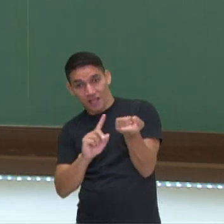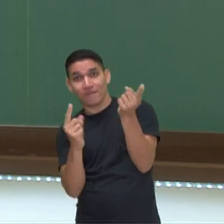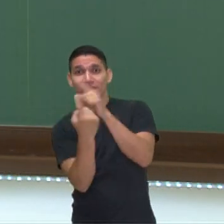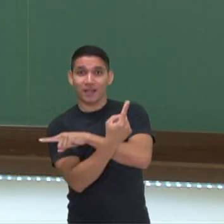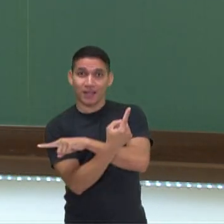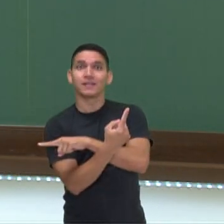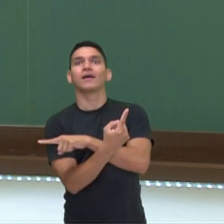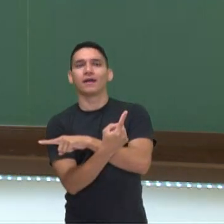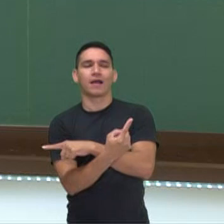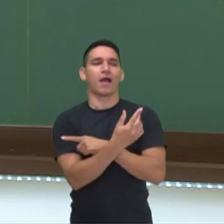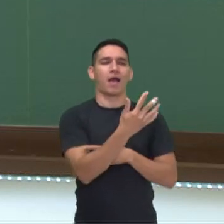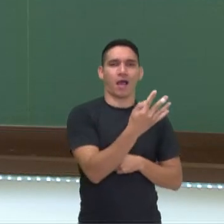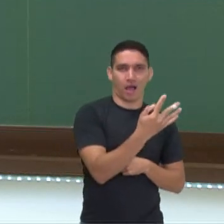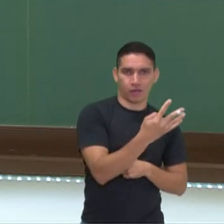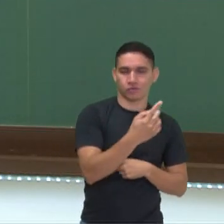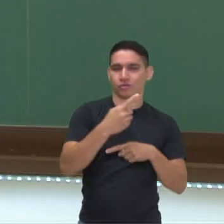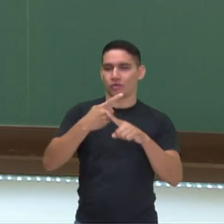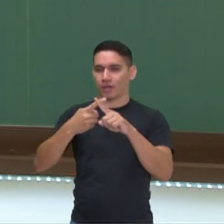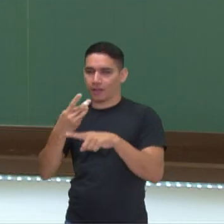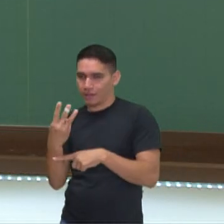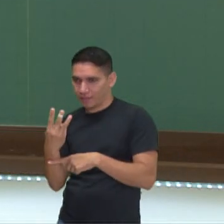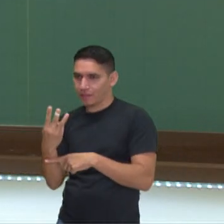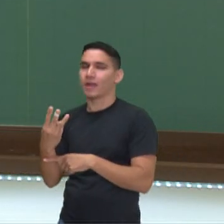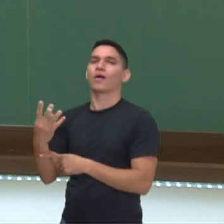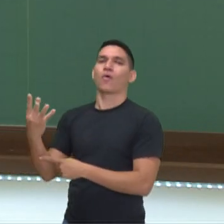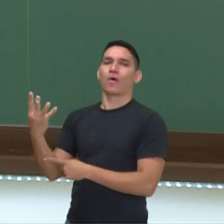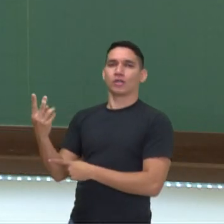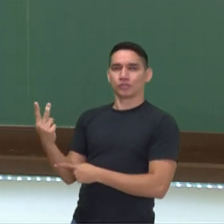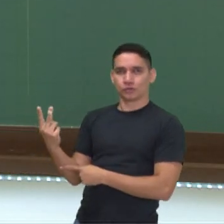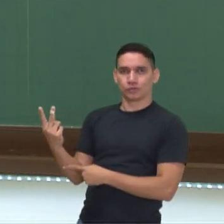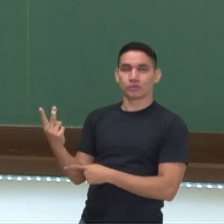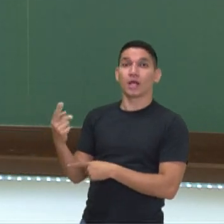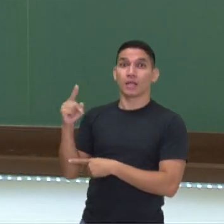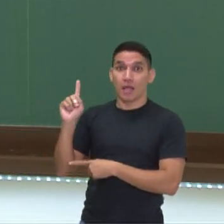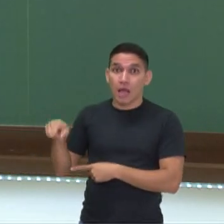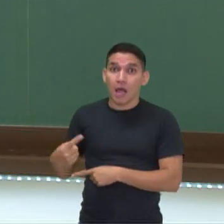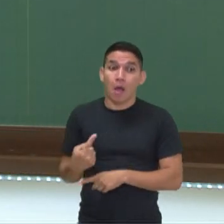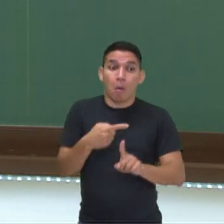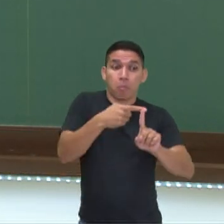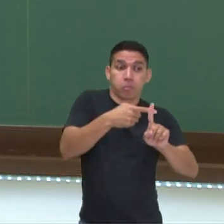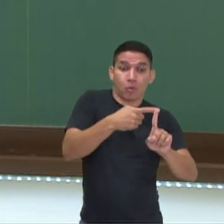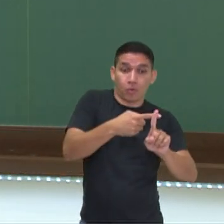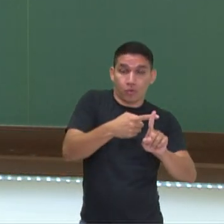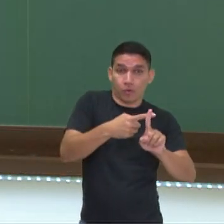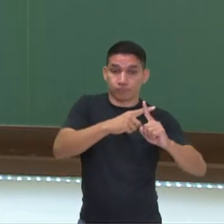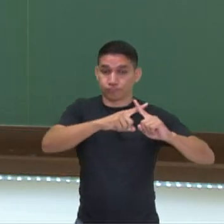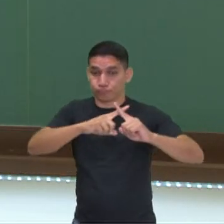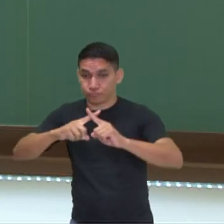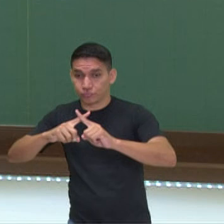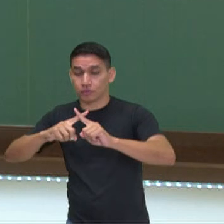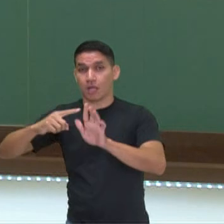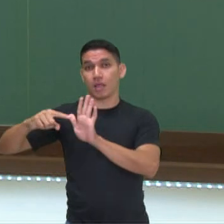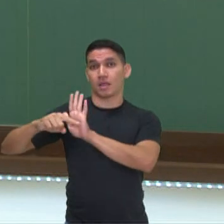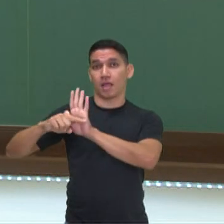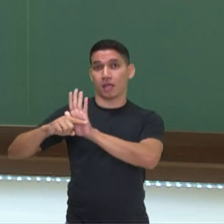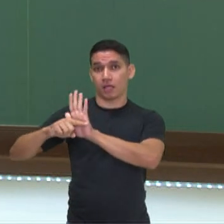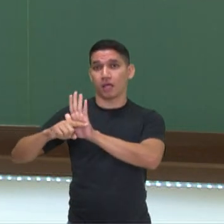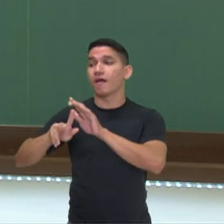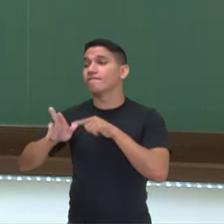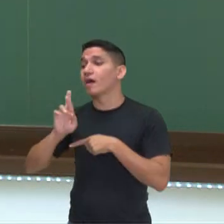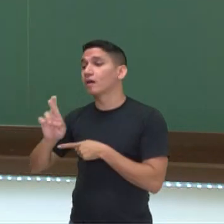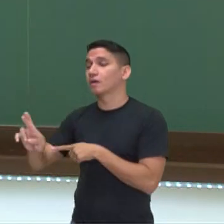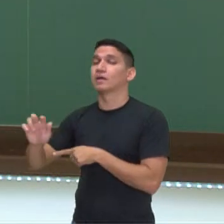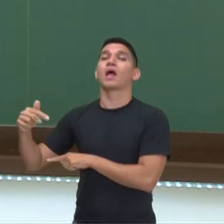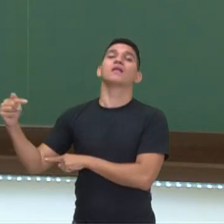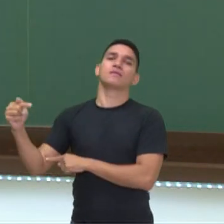multiplicando um valor positivo por um valor negativo resultado vai ficar negativo